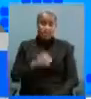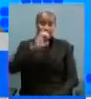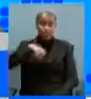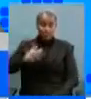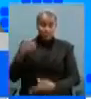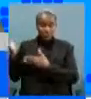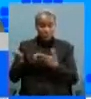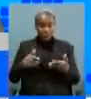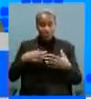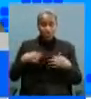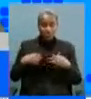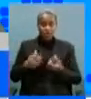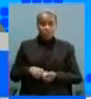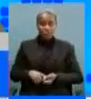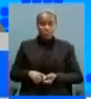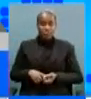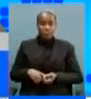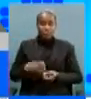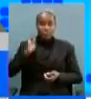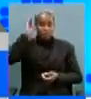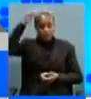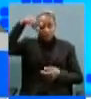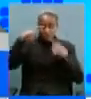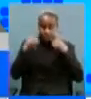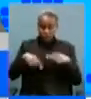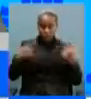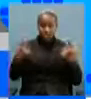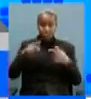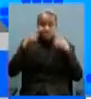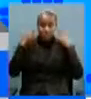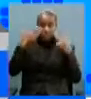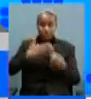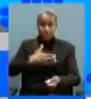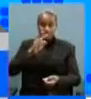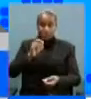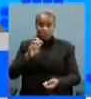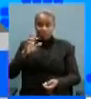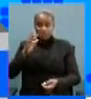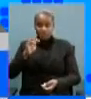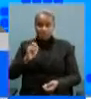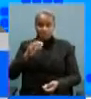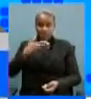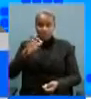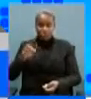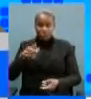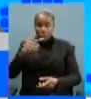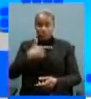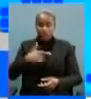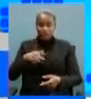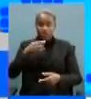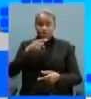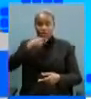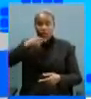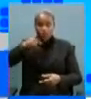E Cabo Verde recebeu esta sexta-feira, pelas mãos da República Popular da China, 1.318 toneladas de arroz no âmbito da ajuda alimentar